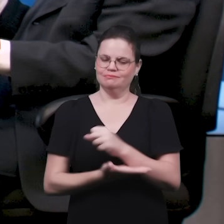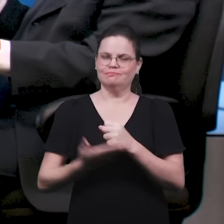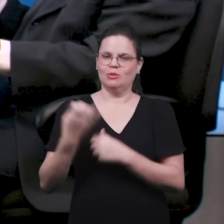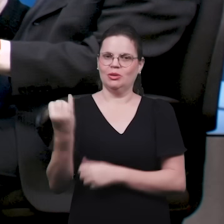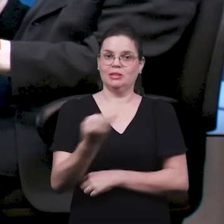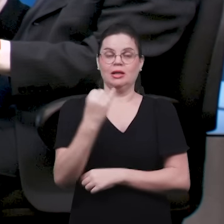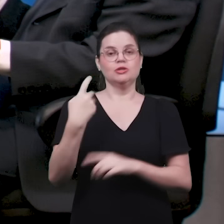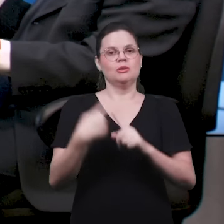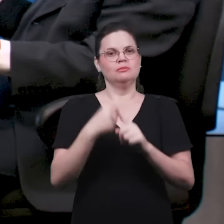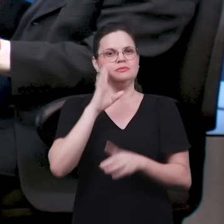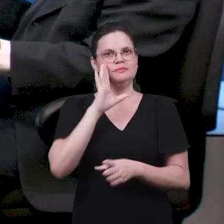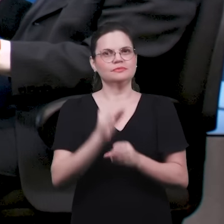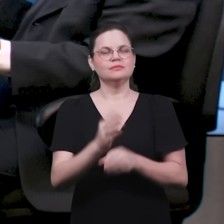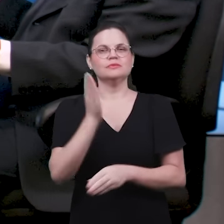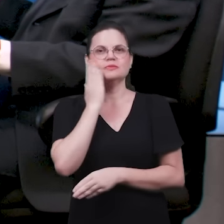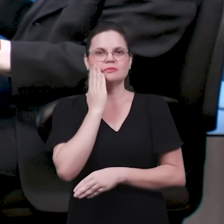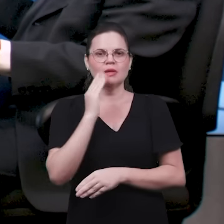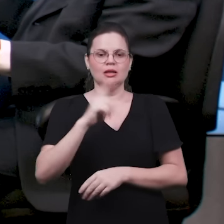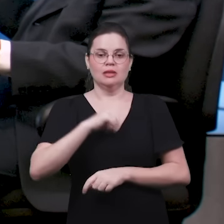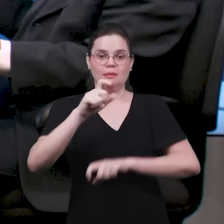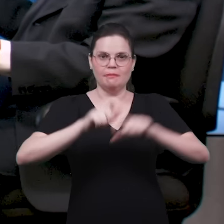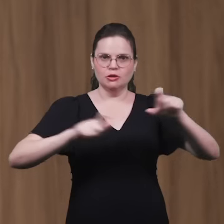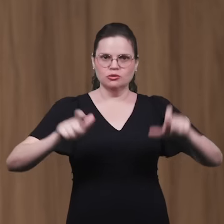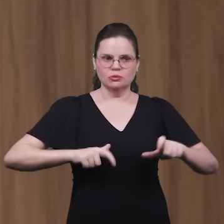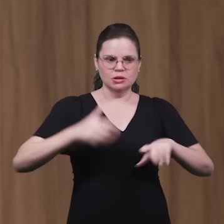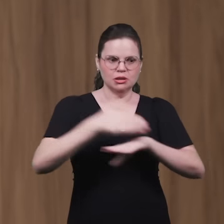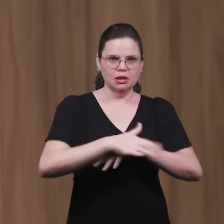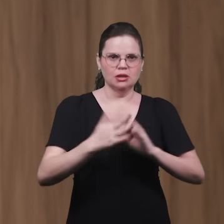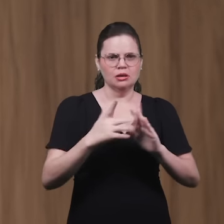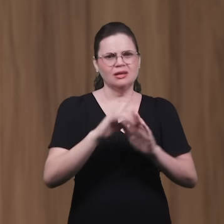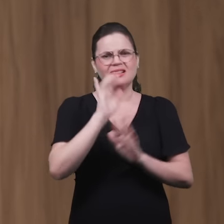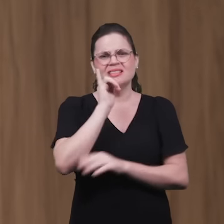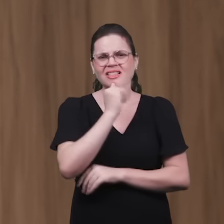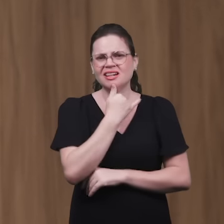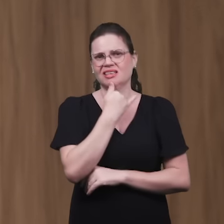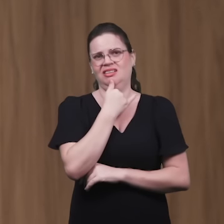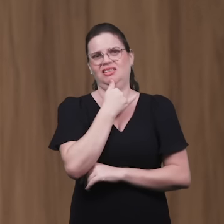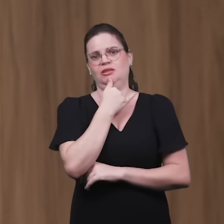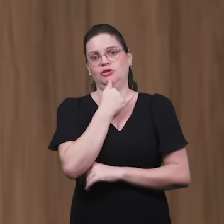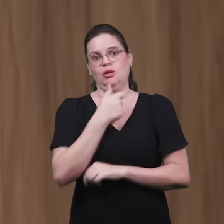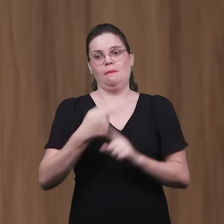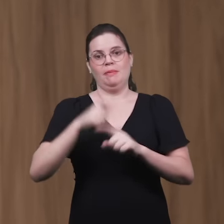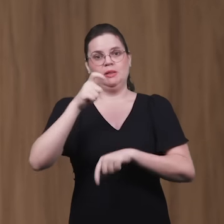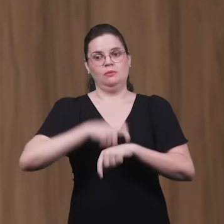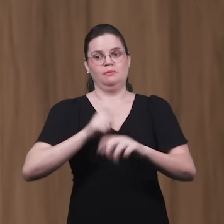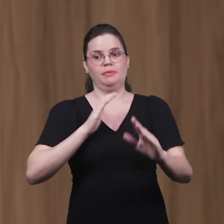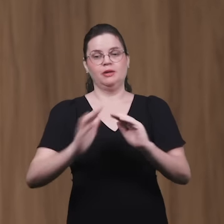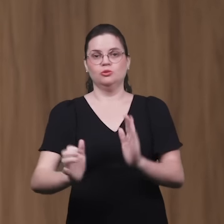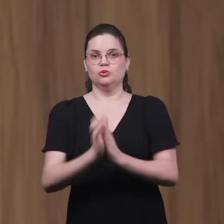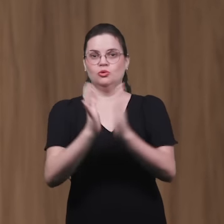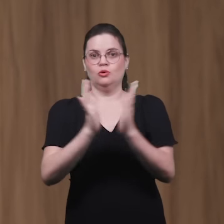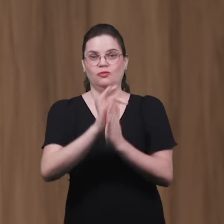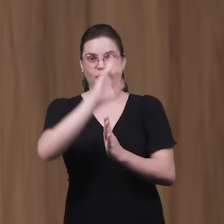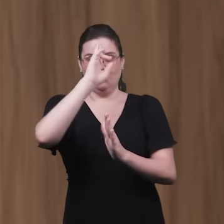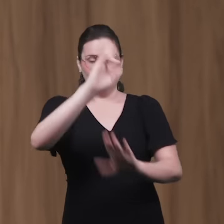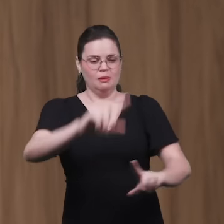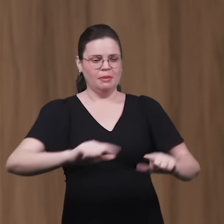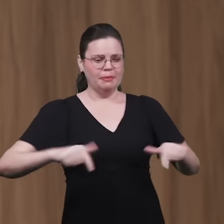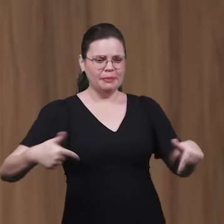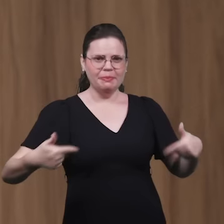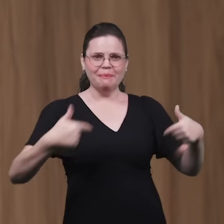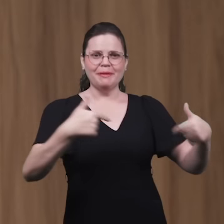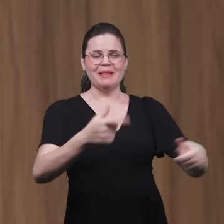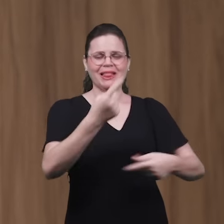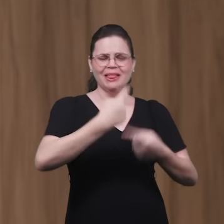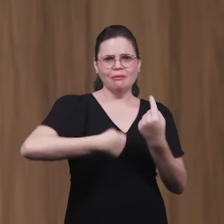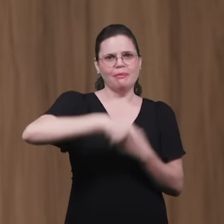uma batalha. Há pessoas que às vezes entram na igreja tristes e no louvor o Senhor opera, dando alegria a elas.